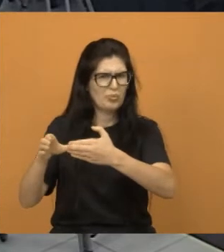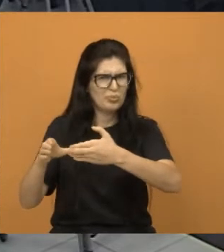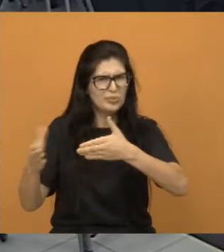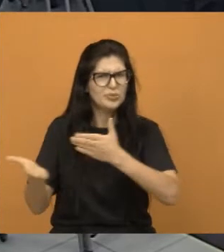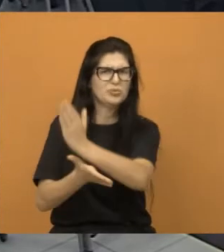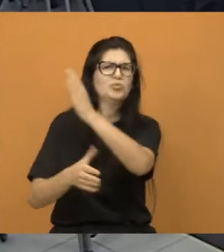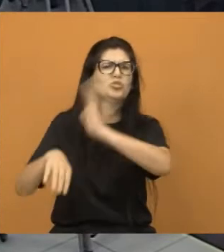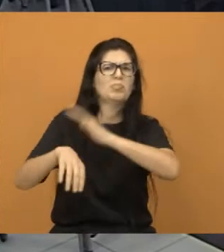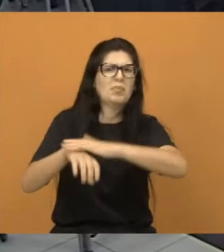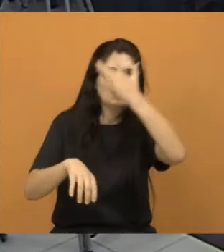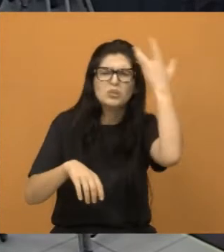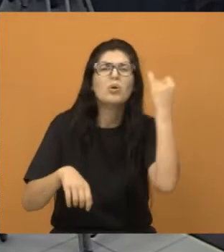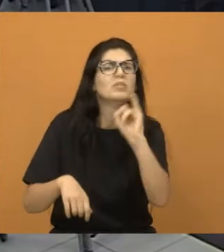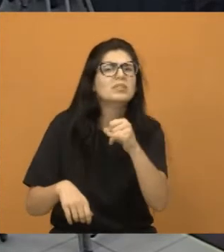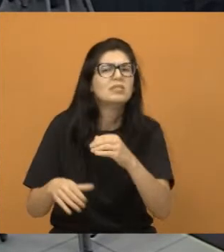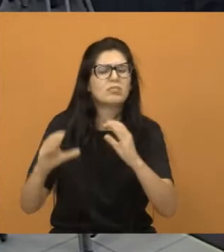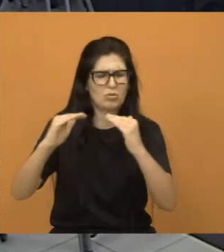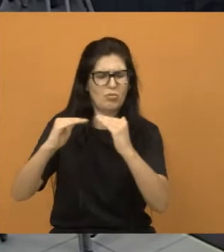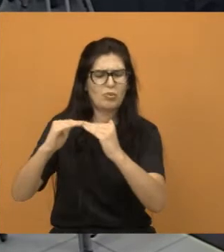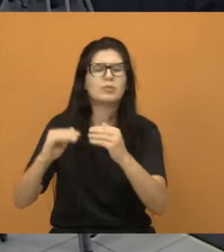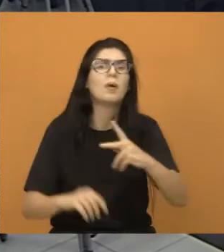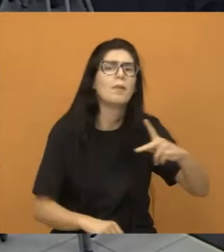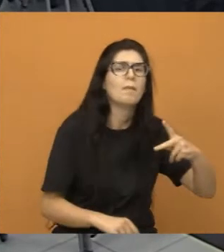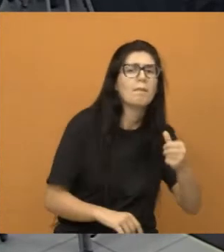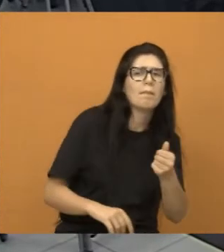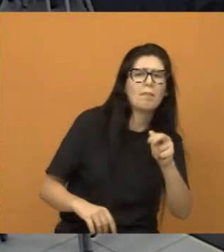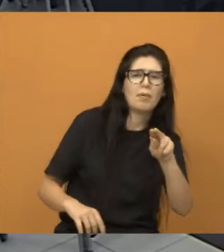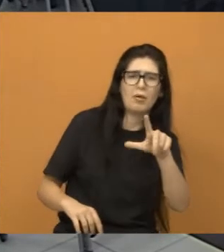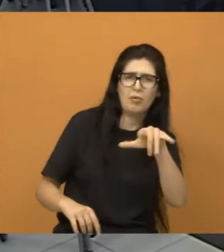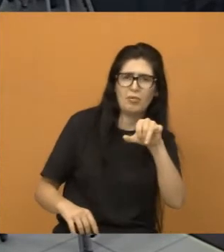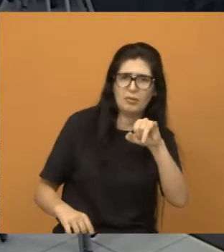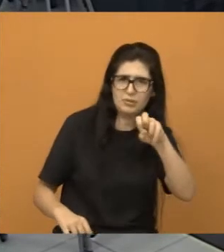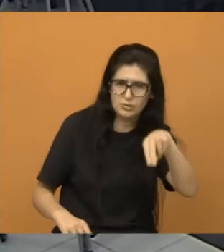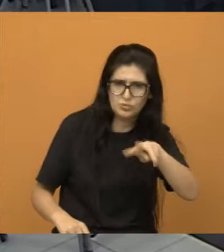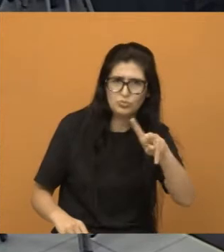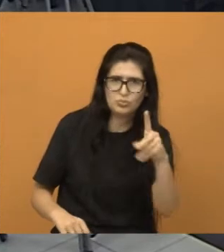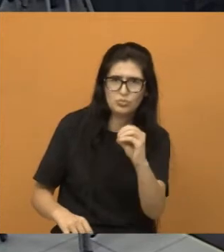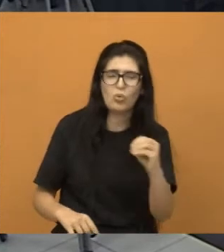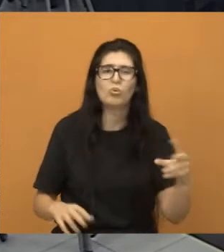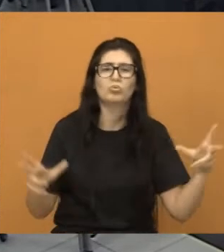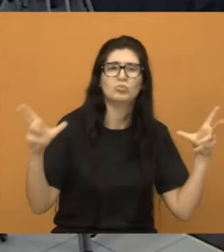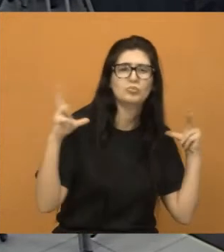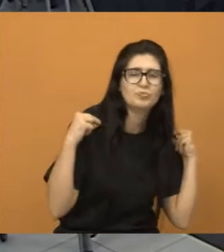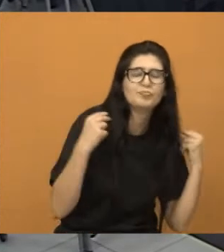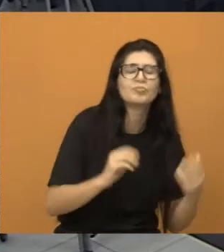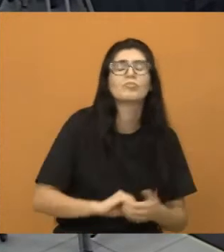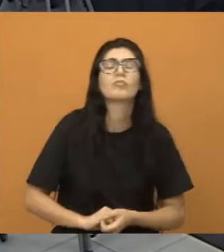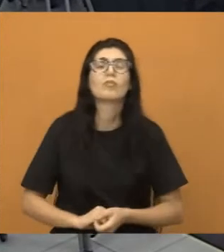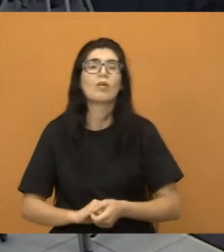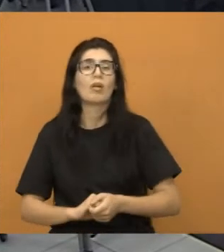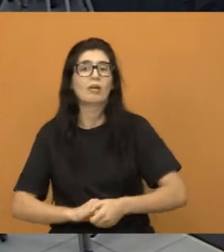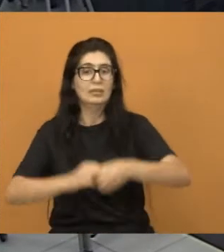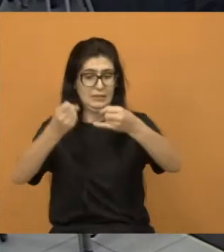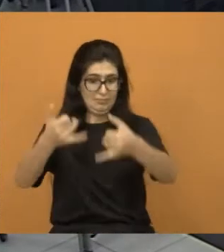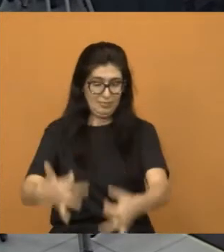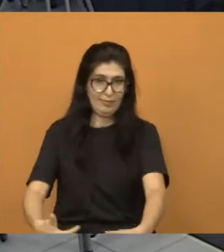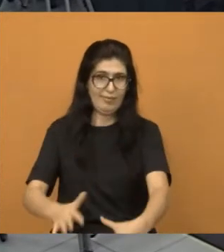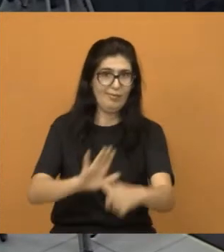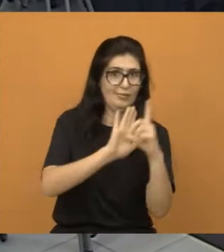Como vota vereador Paulinho dos Condutores? Só justificando o meu voto, eu sou um vereador que eu cobro